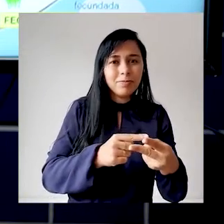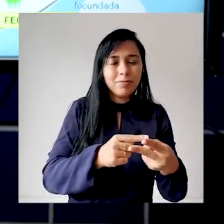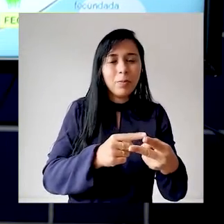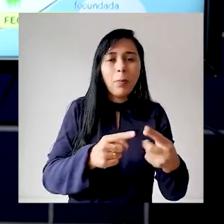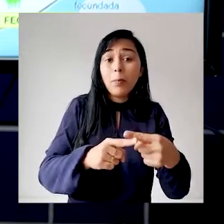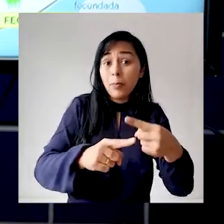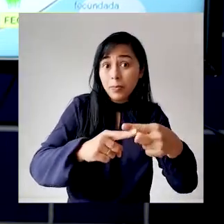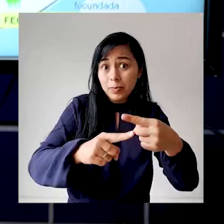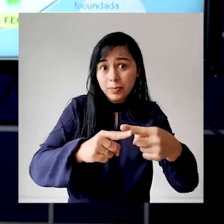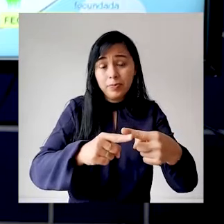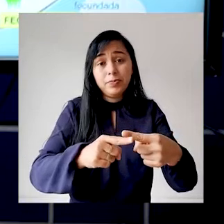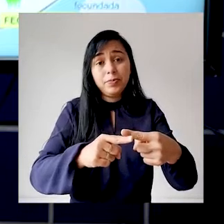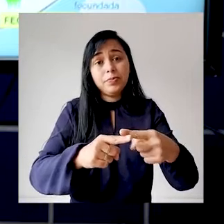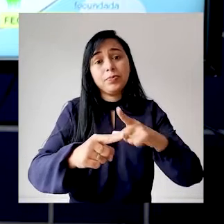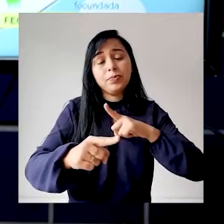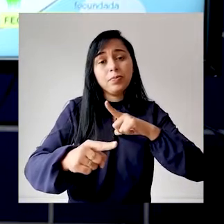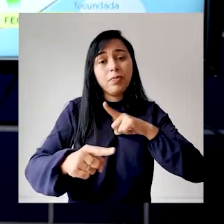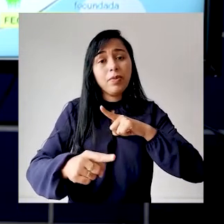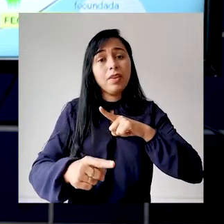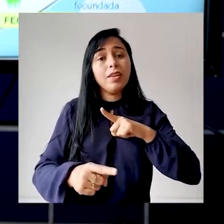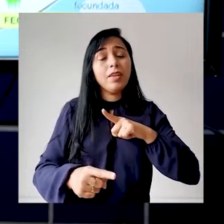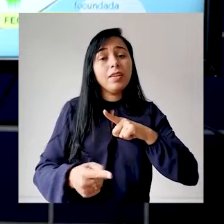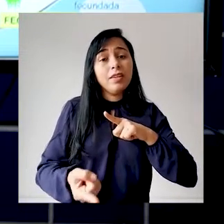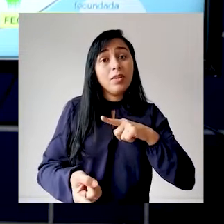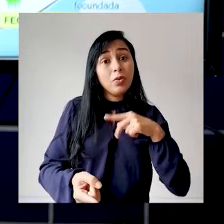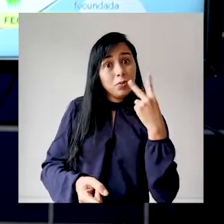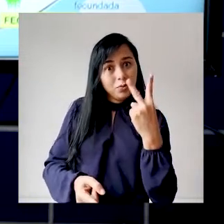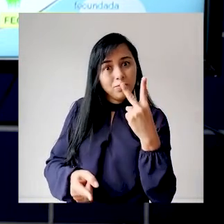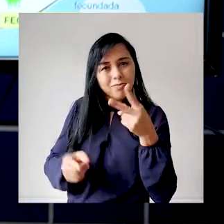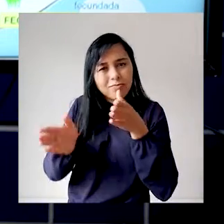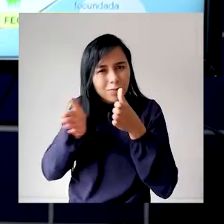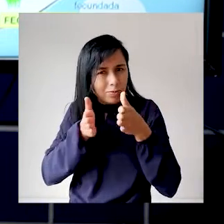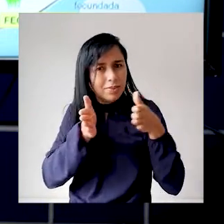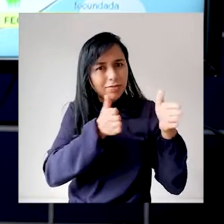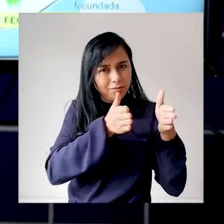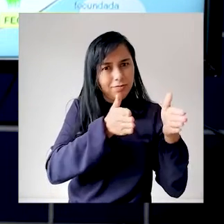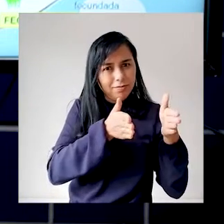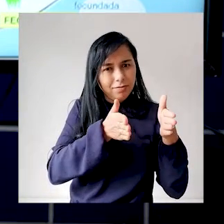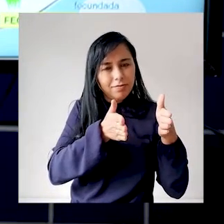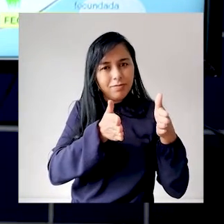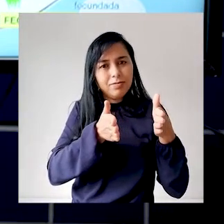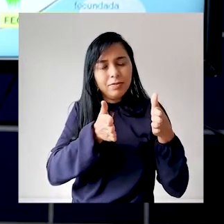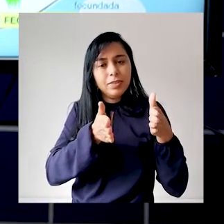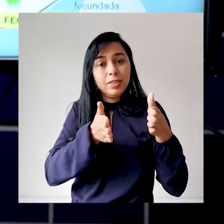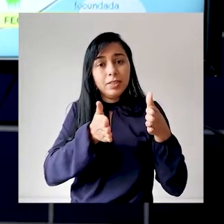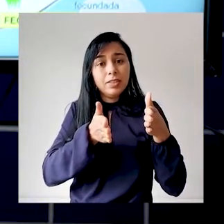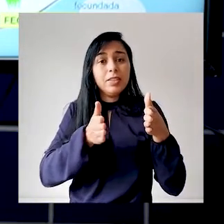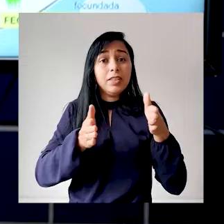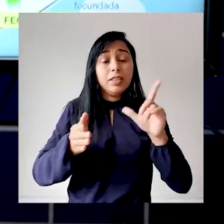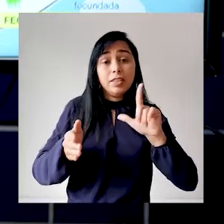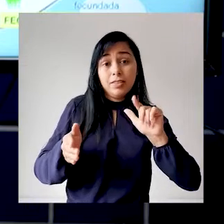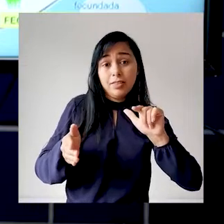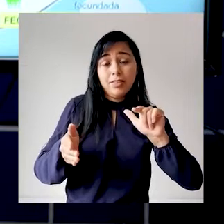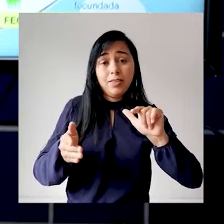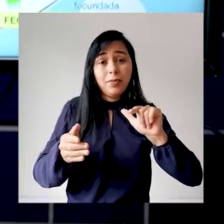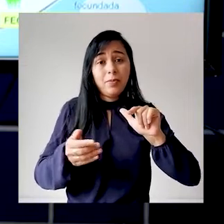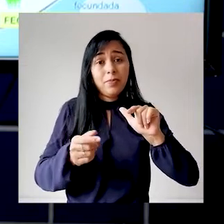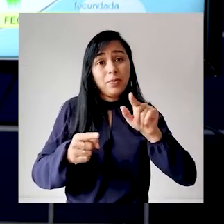Por quê? Porque nós teremos nesse indivíduo duas fases